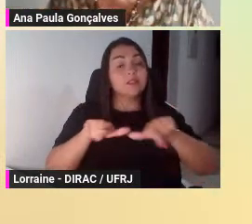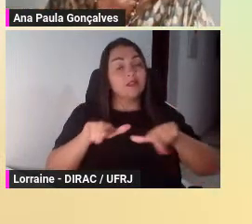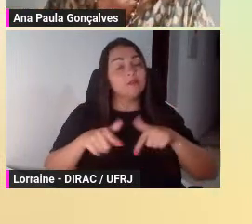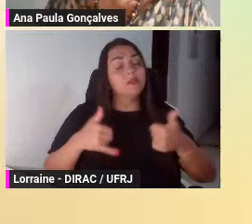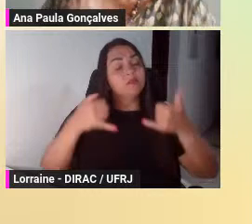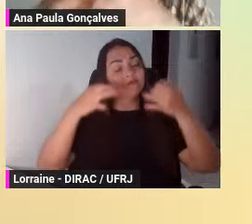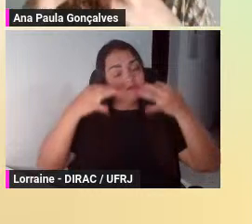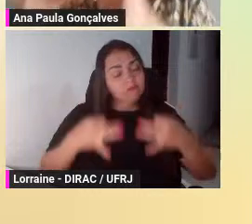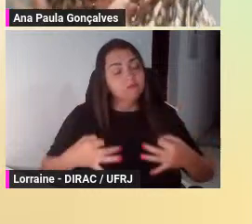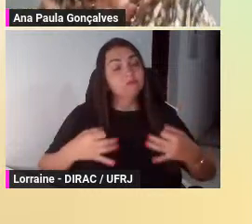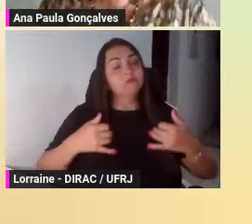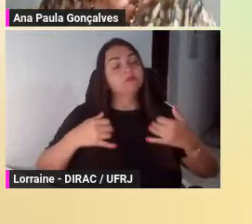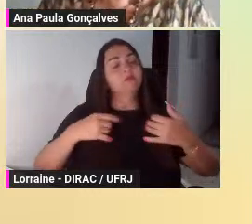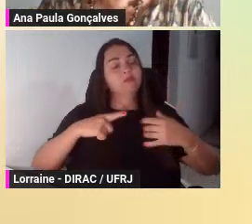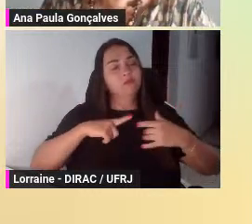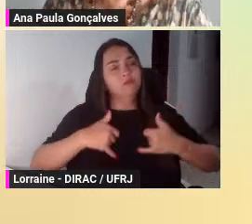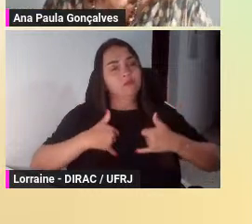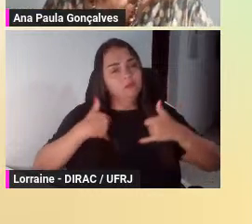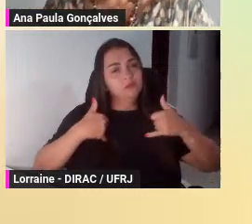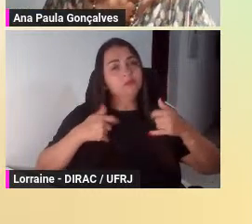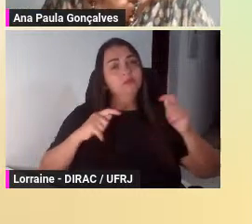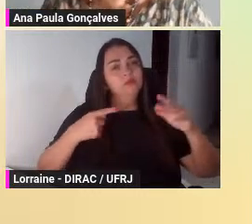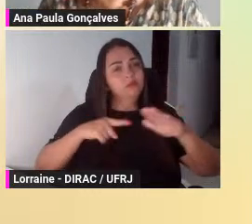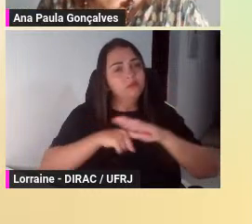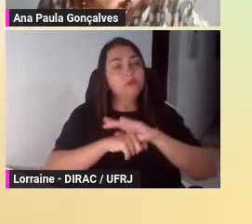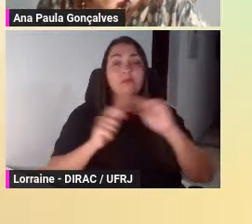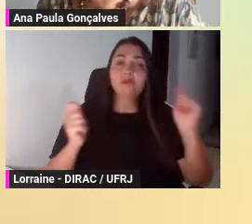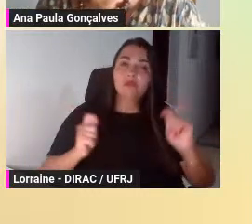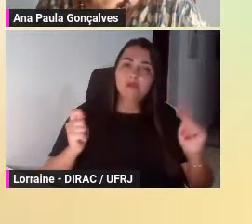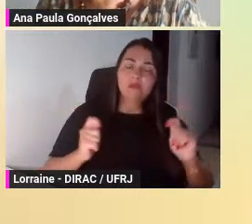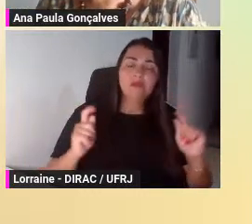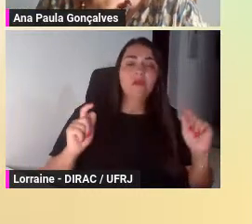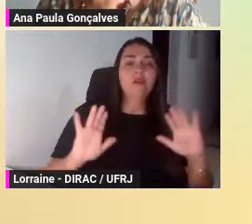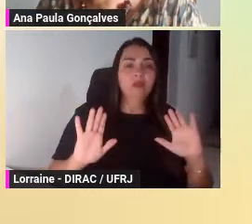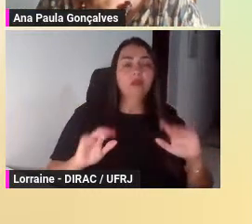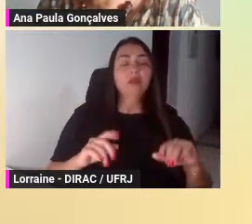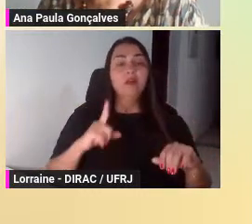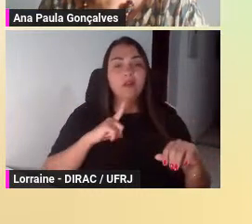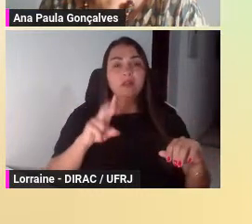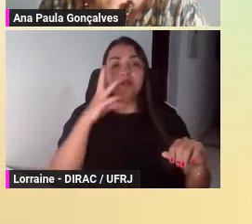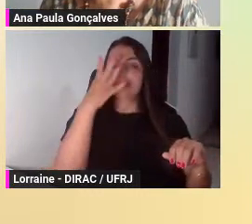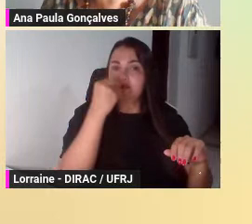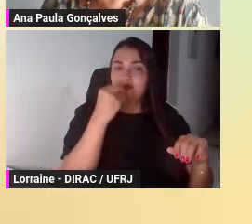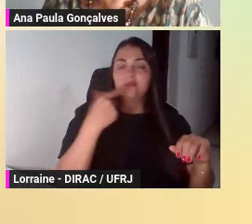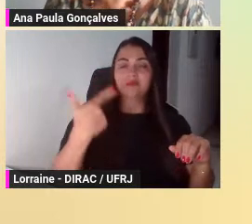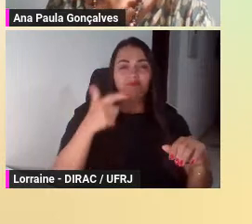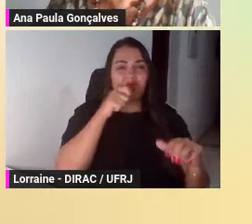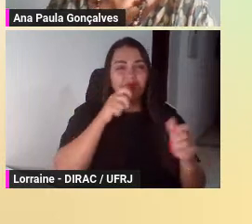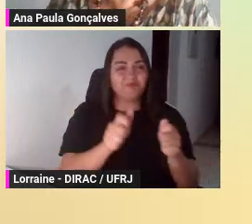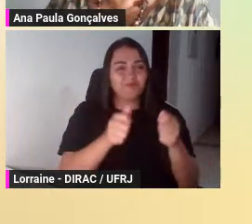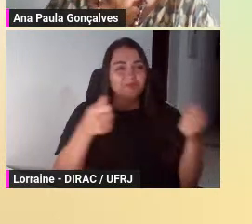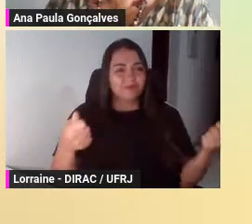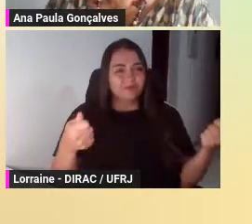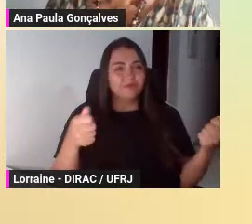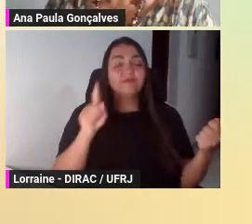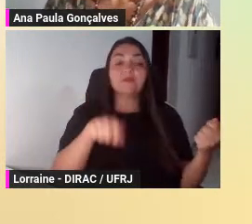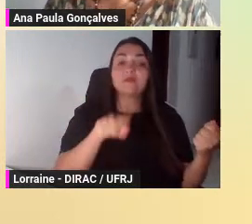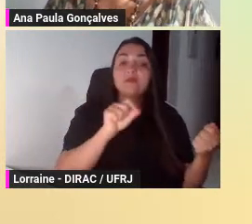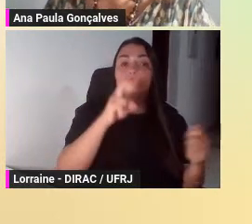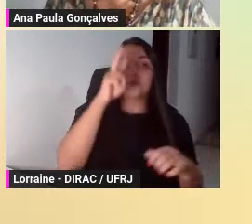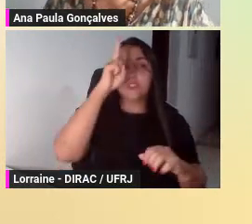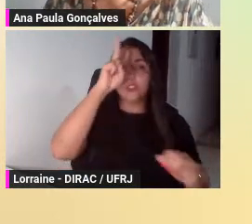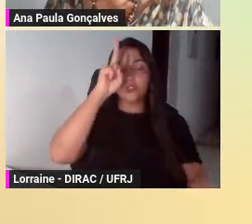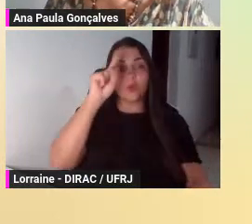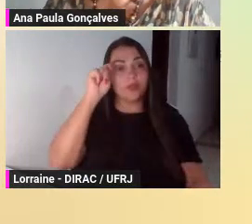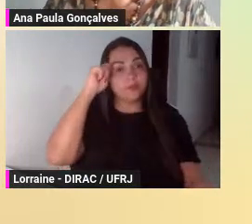com profundidade dentro do que for possível. Essa aí no cantinho é Bárbara Carini, que está com um livro chamado A História Preta das Coisas. E